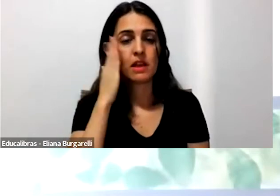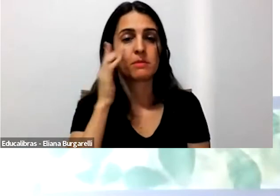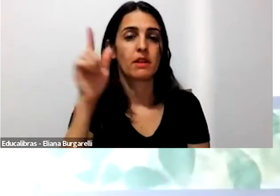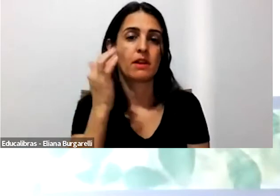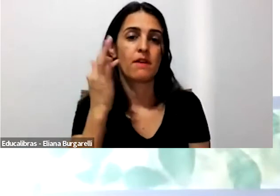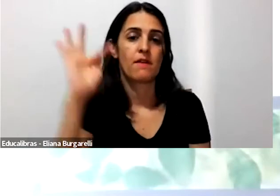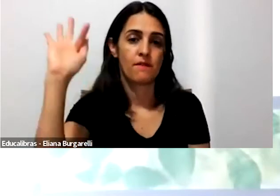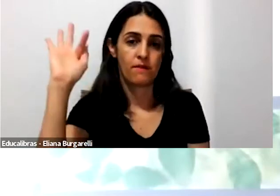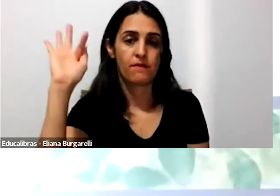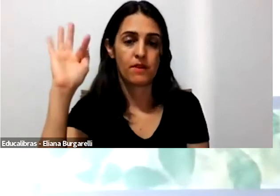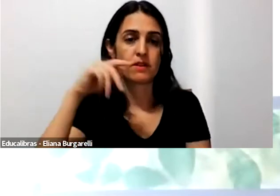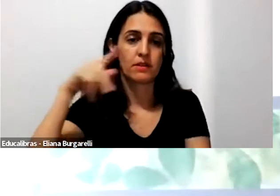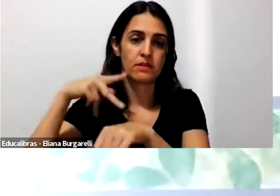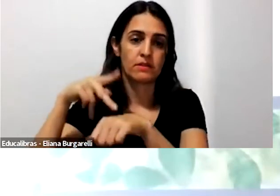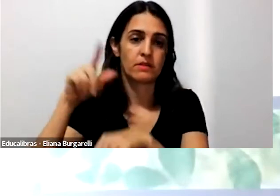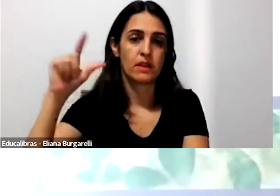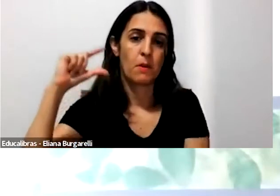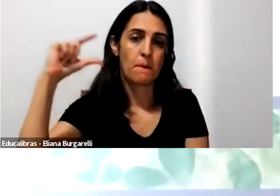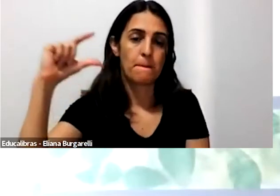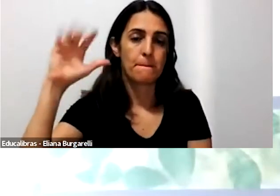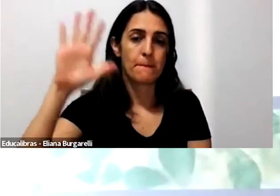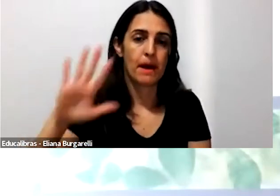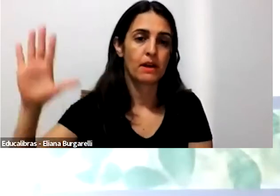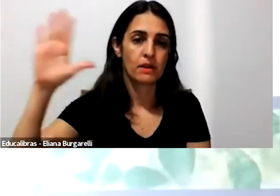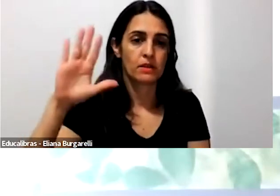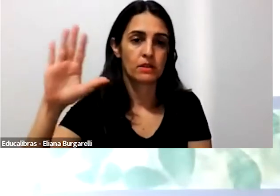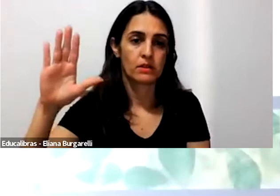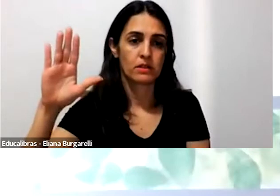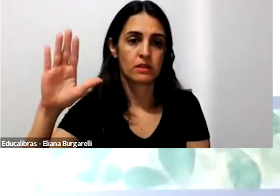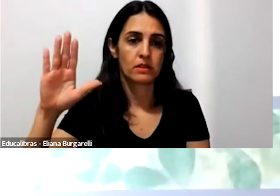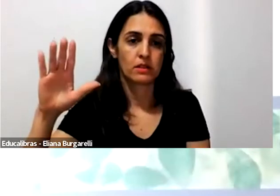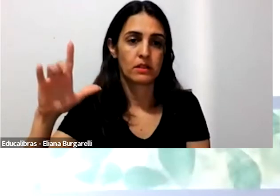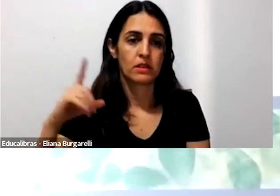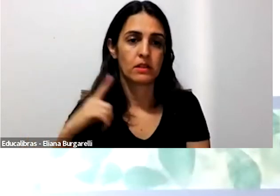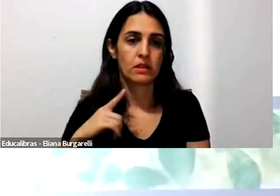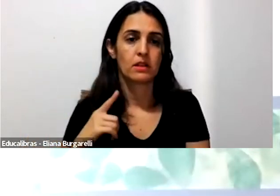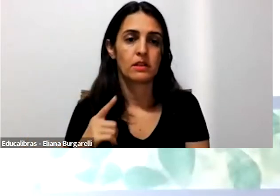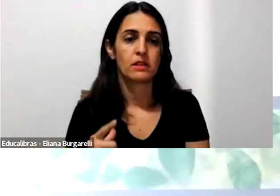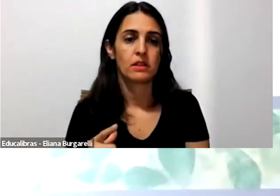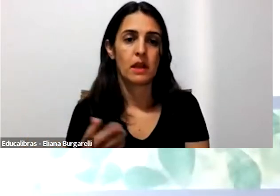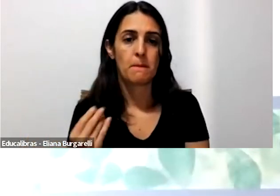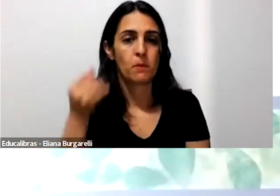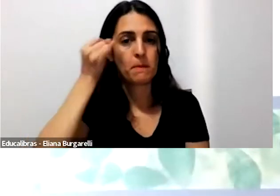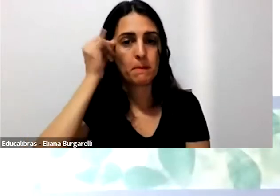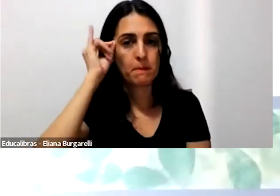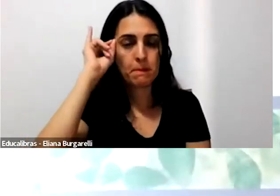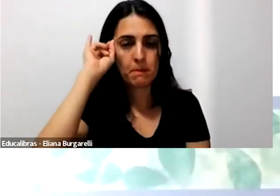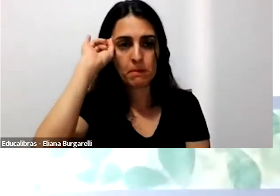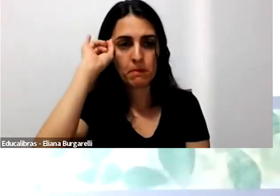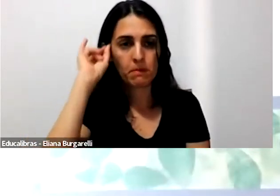outras organizações, estamos entrando com um caso jurídico na França,